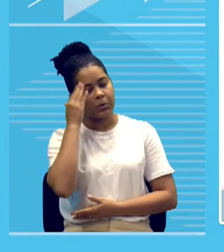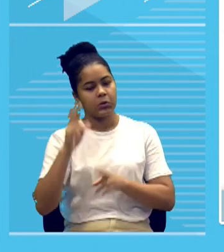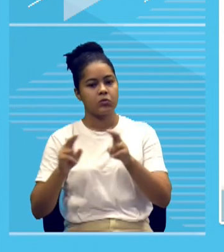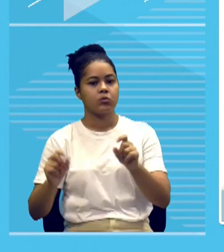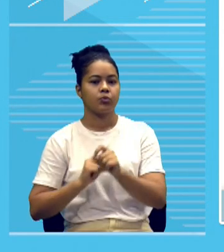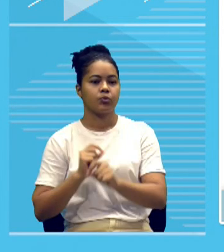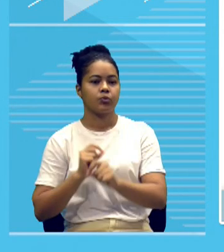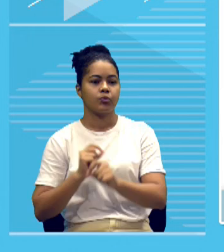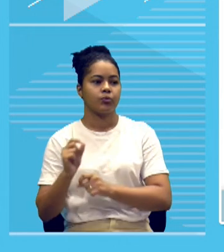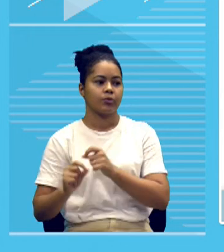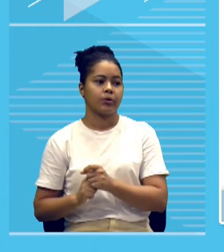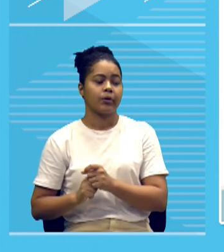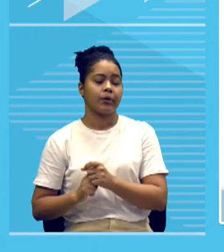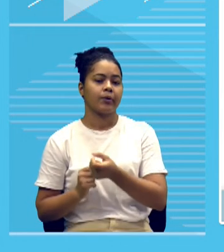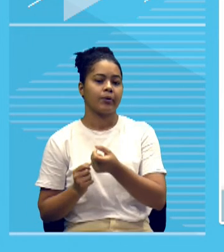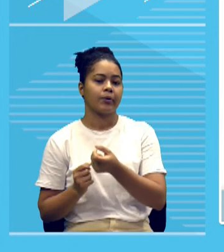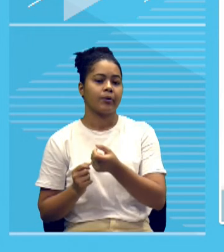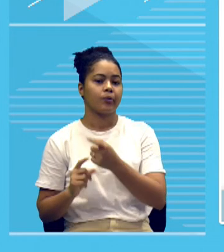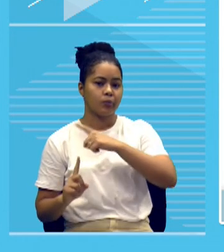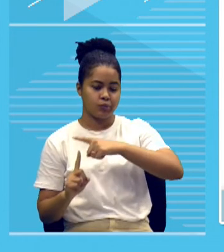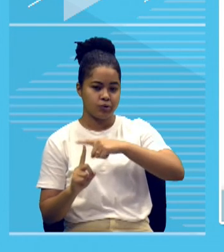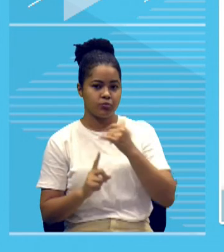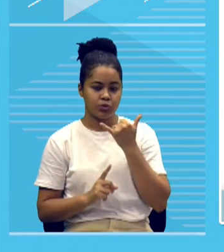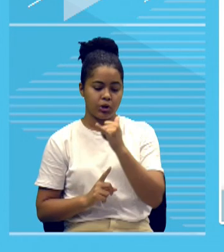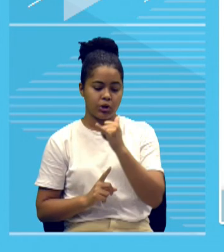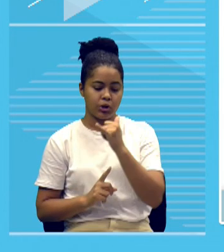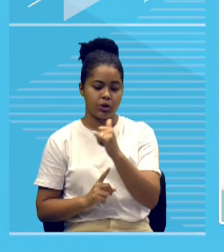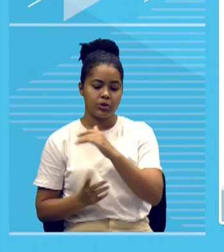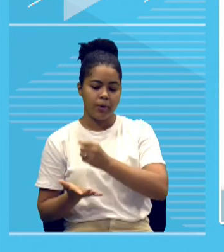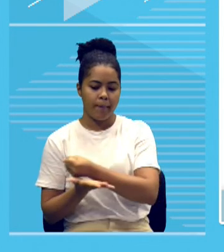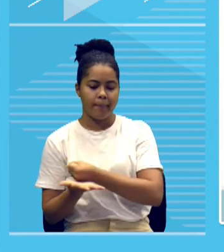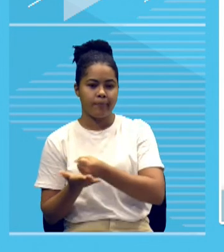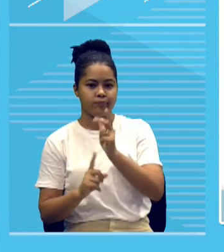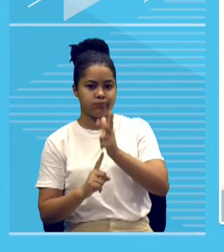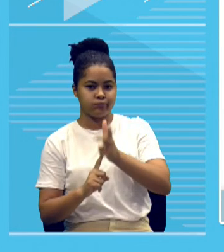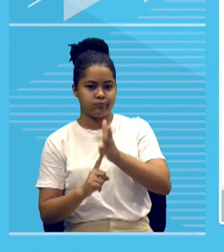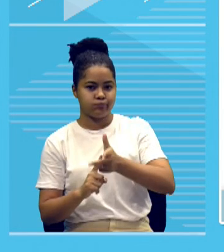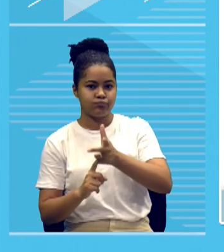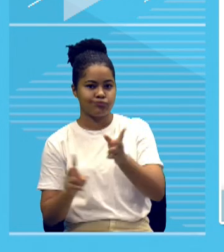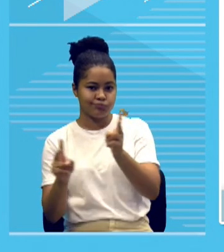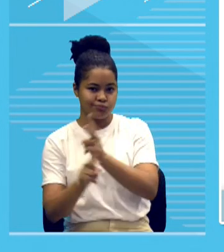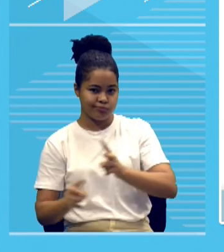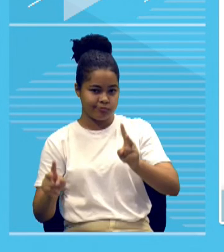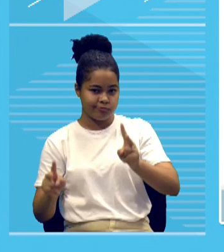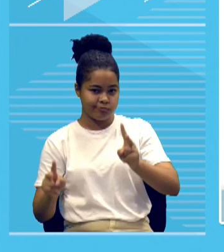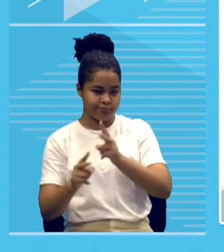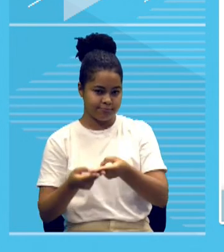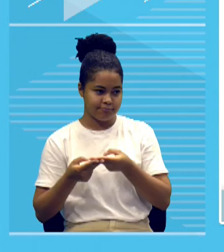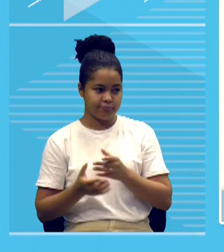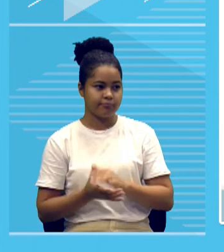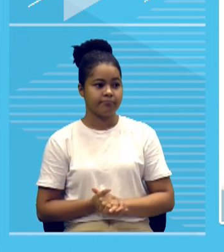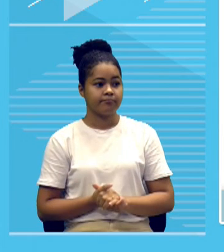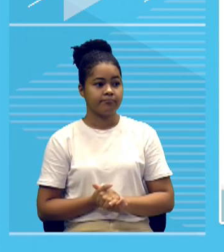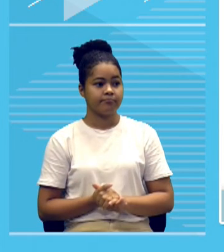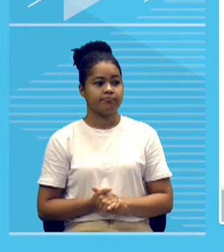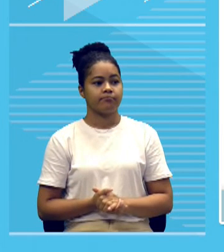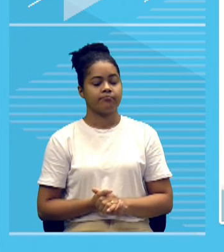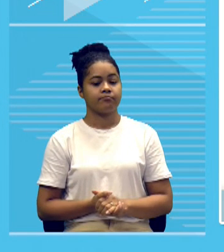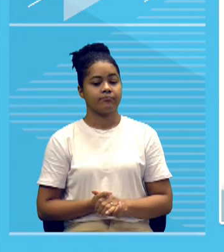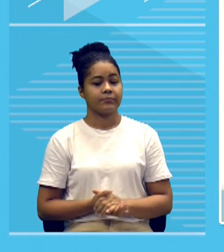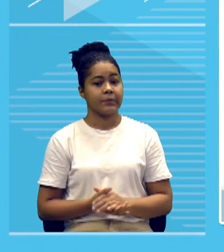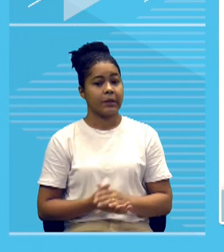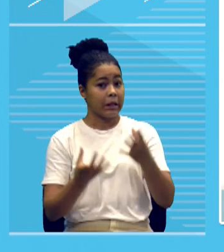e aqui uma pessoa não tá nada nada nada e agora um detalhe interessante energia eólica no